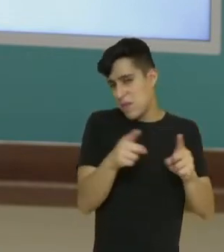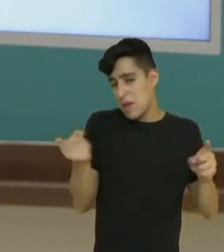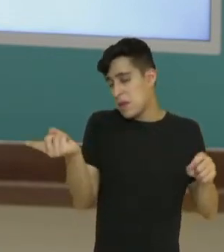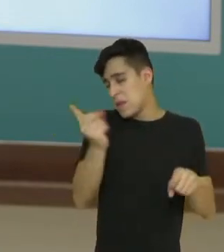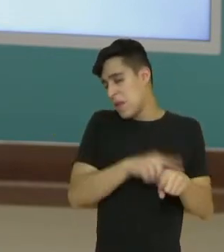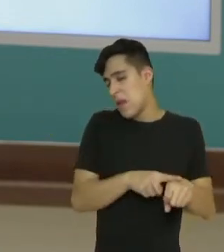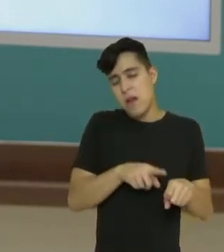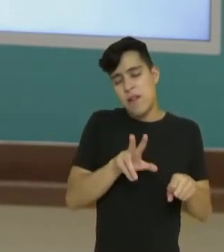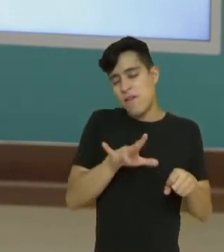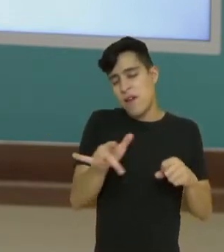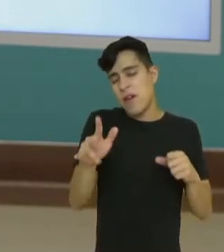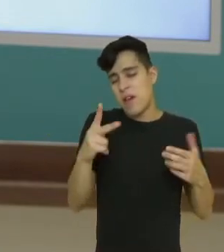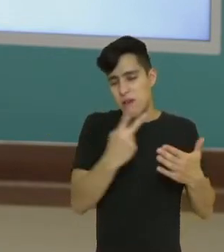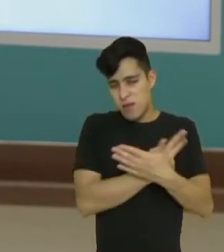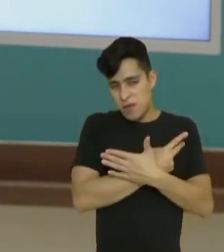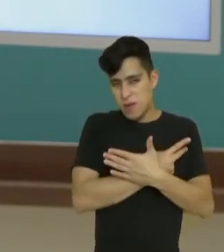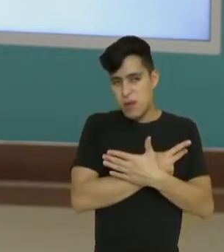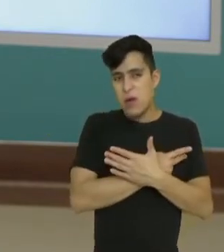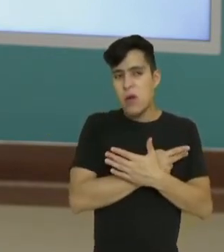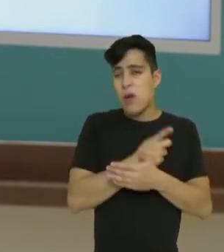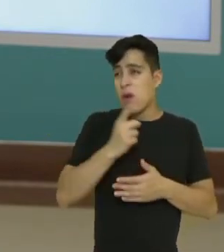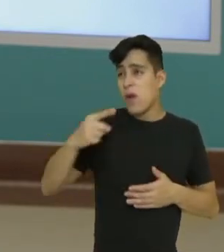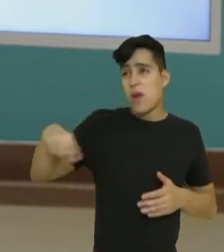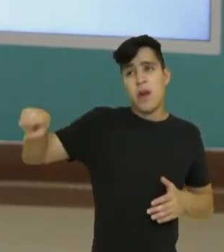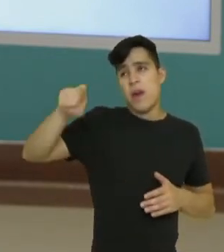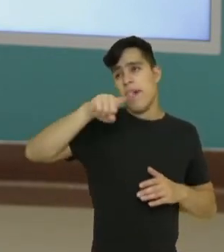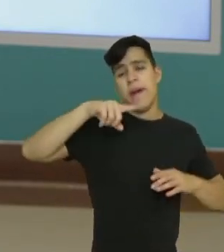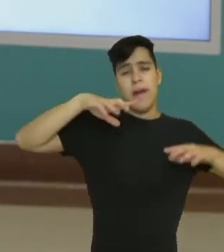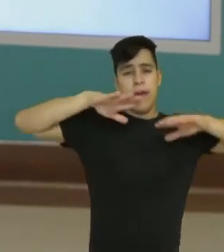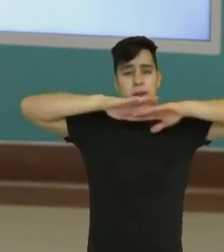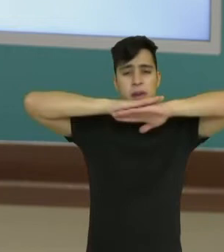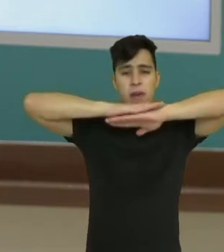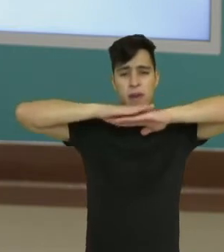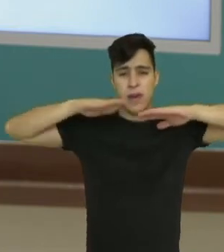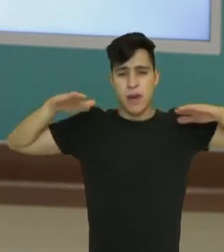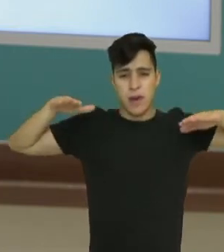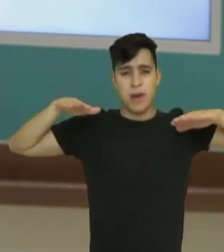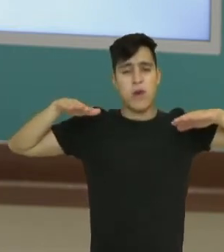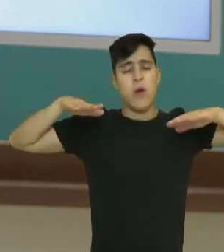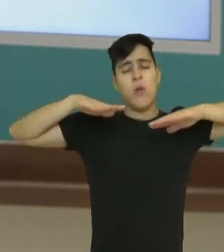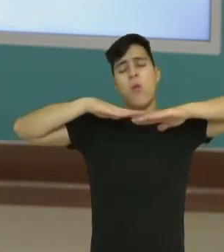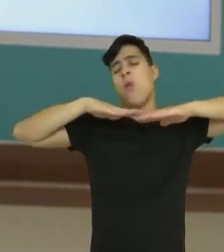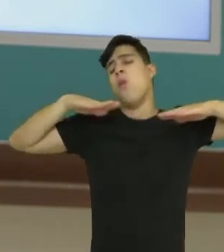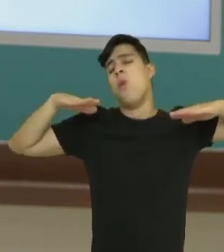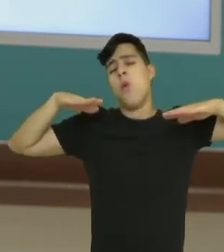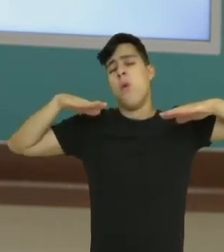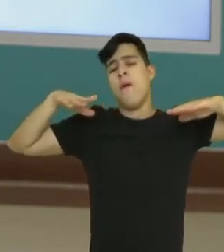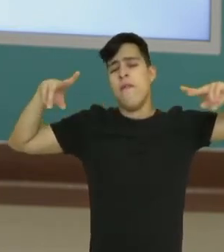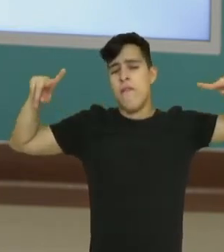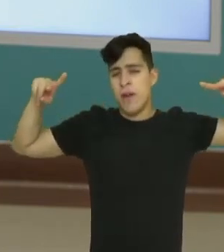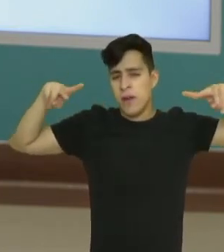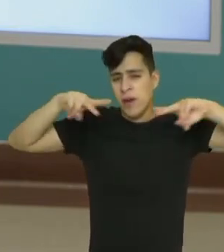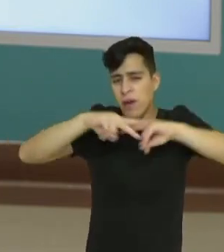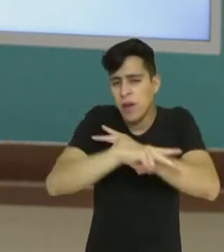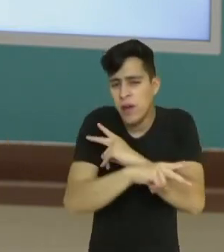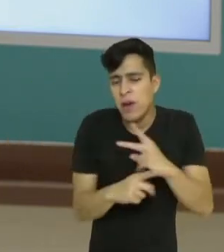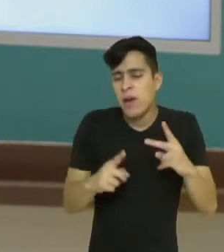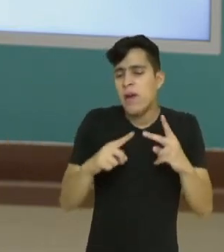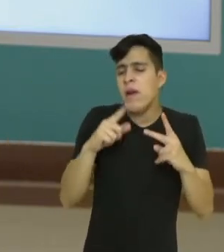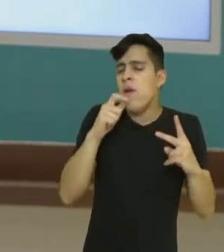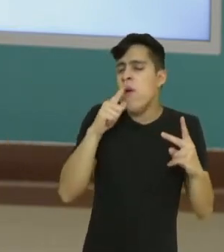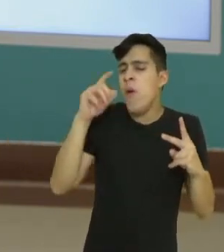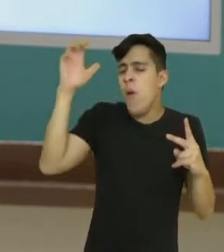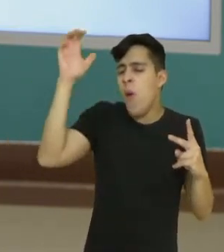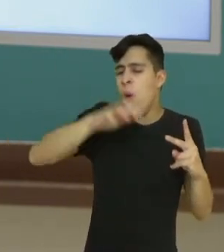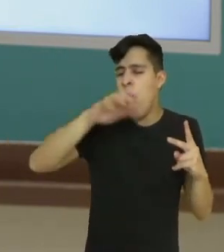acontece? A própria superfície terrestre, ele está agora na superfície, tem o vento, pode ter a